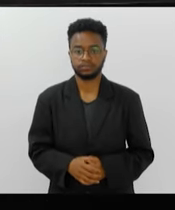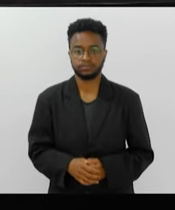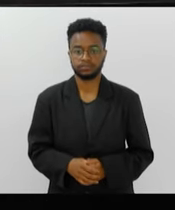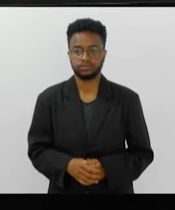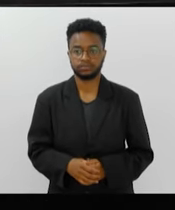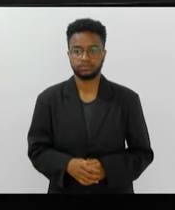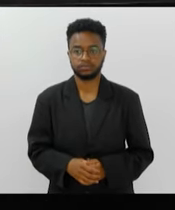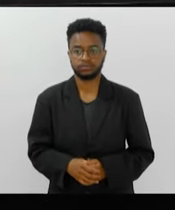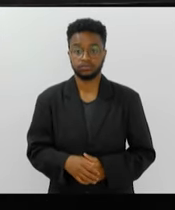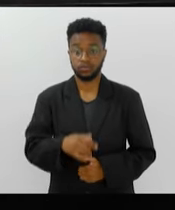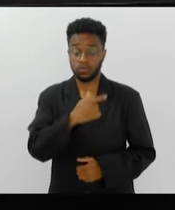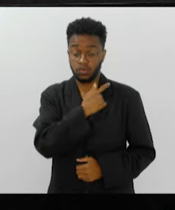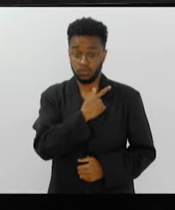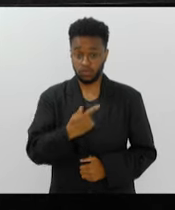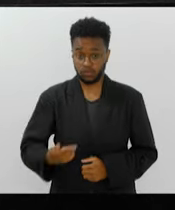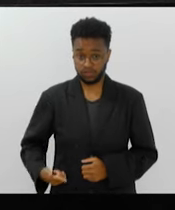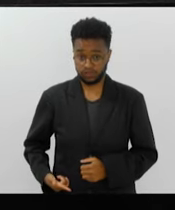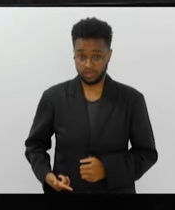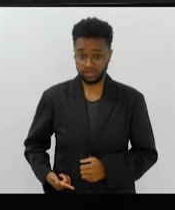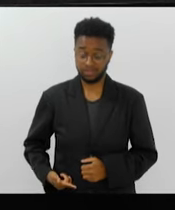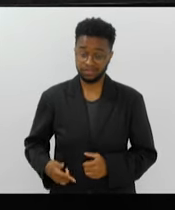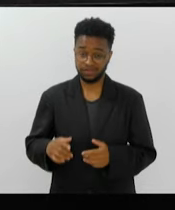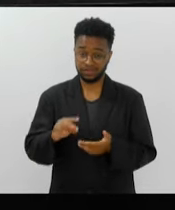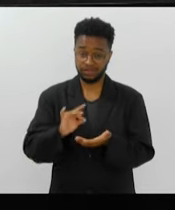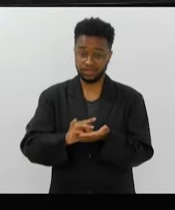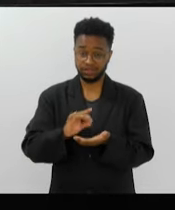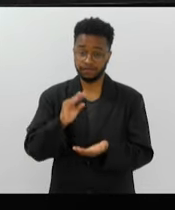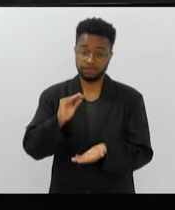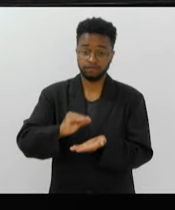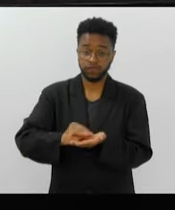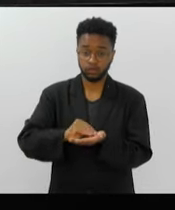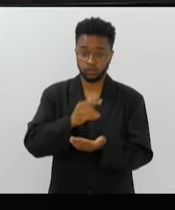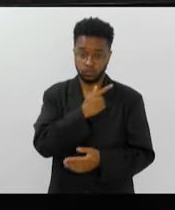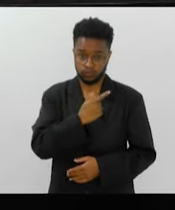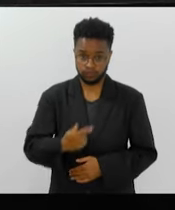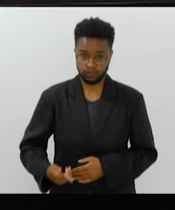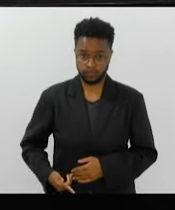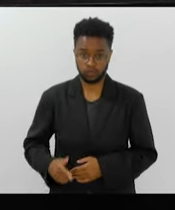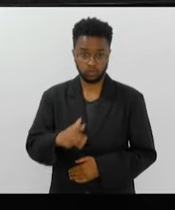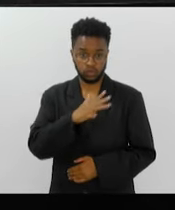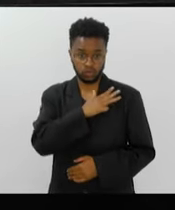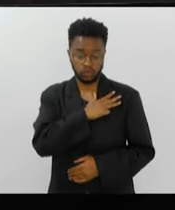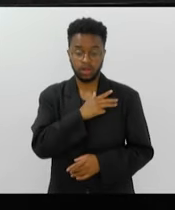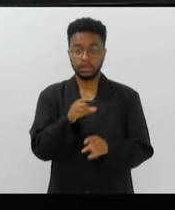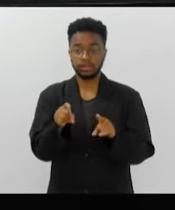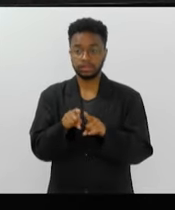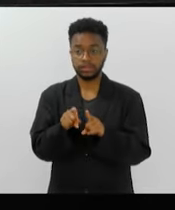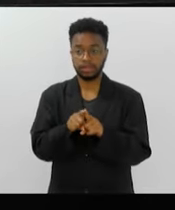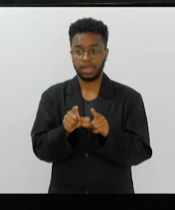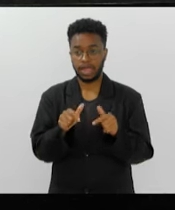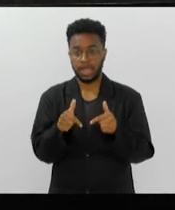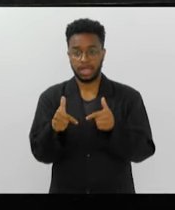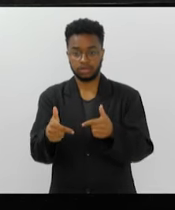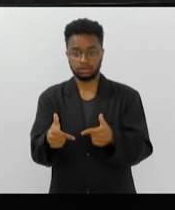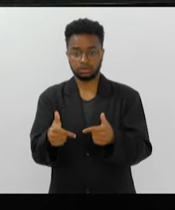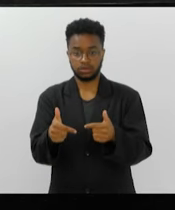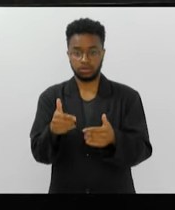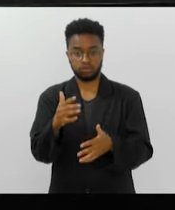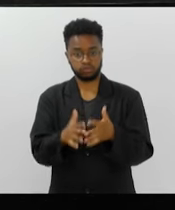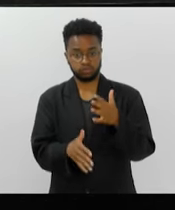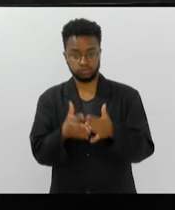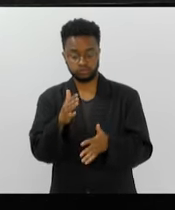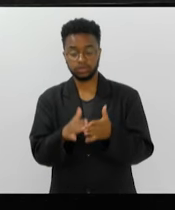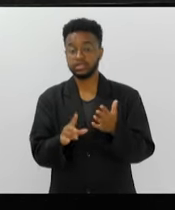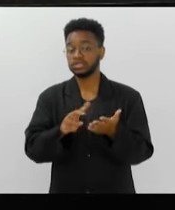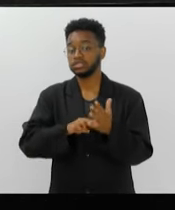o governo ou melhor dizendo desgoverno Lula e toda essa atrapalhada